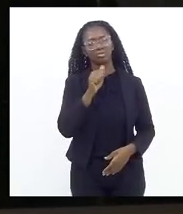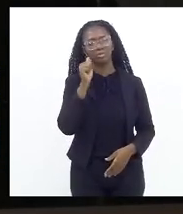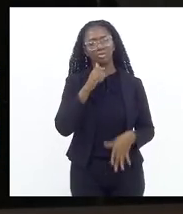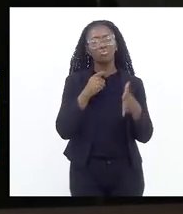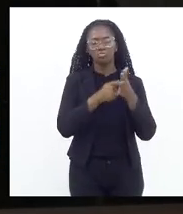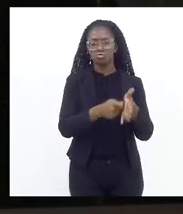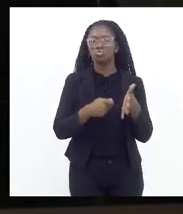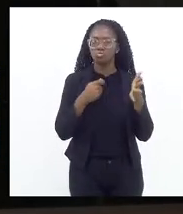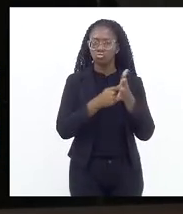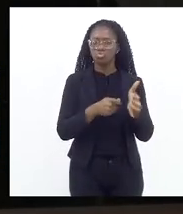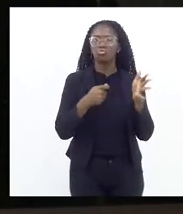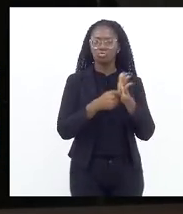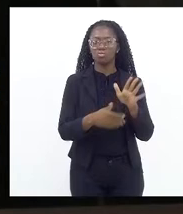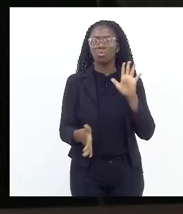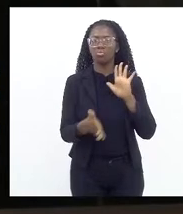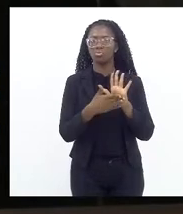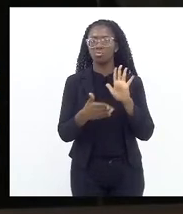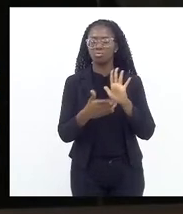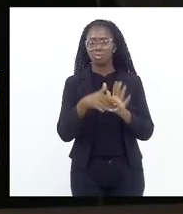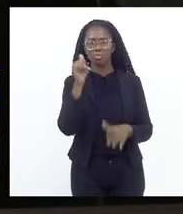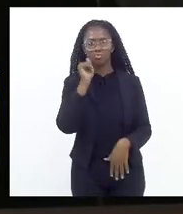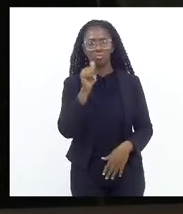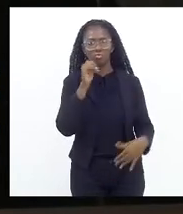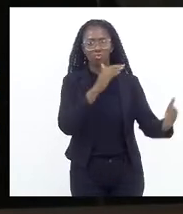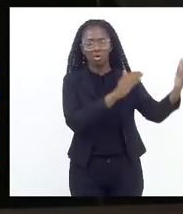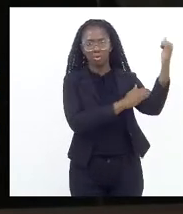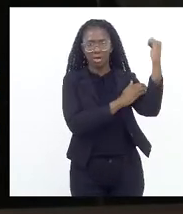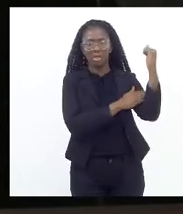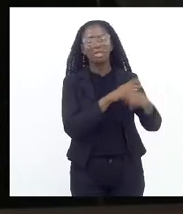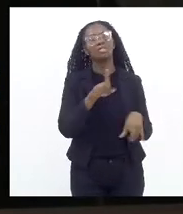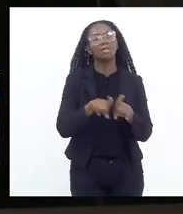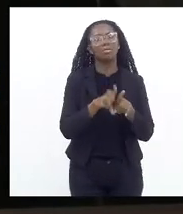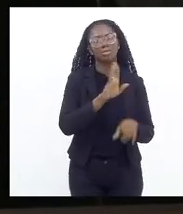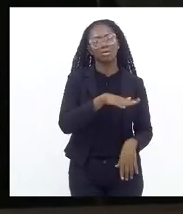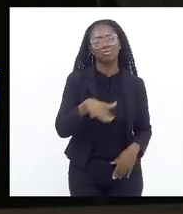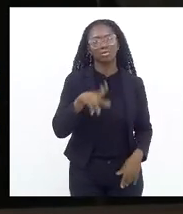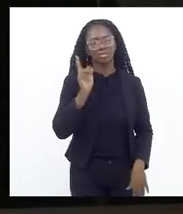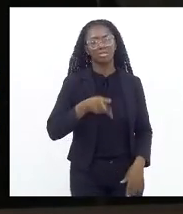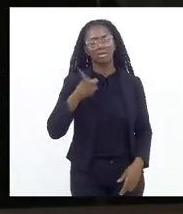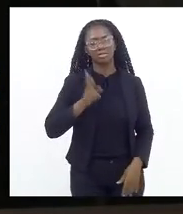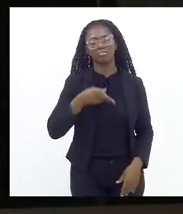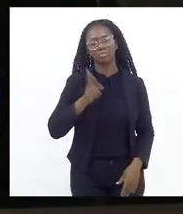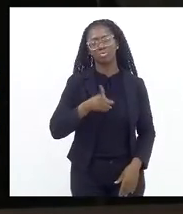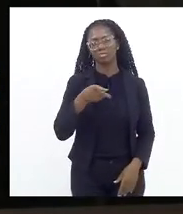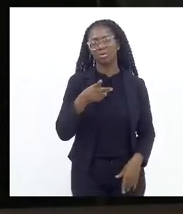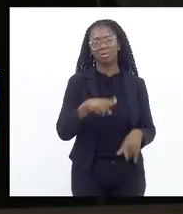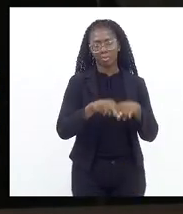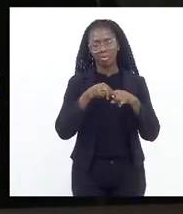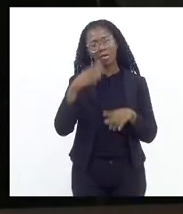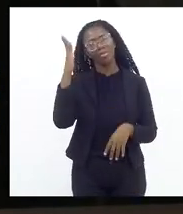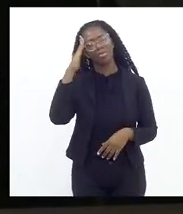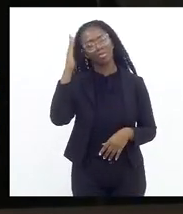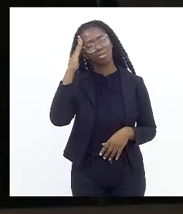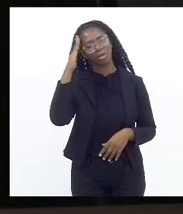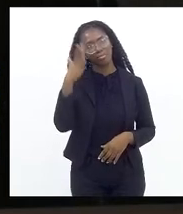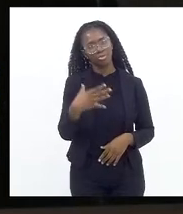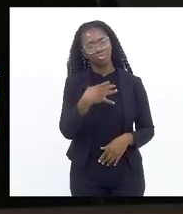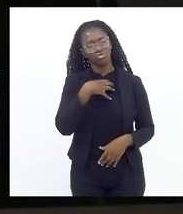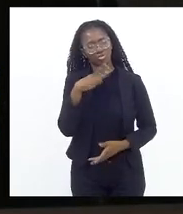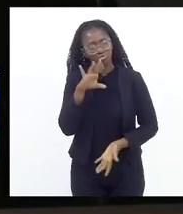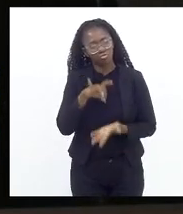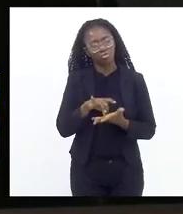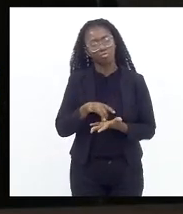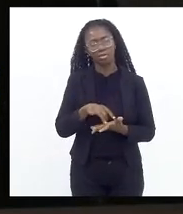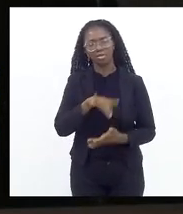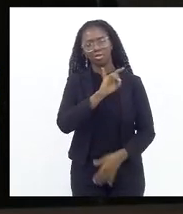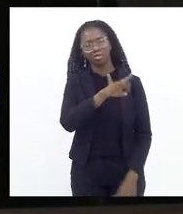e lutam pelas pautas femininas, pelas pautas da infância, o tempo inteiro, porque elas sabem e sentem na pele o que